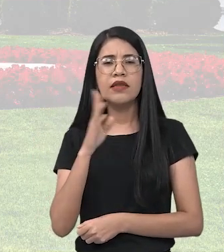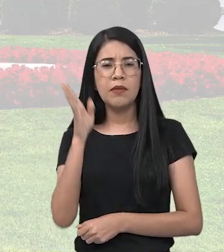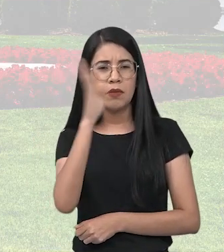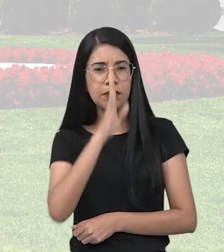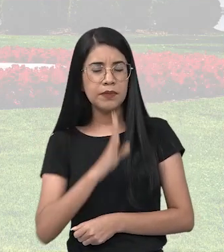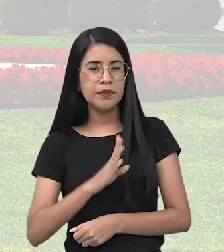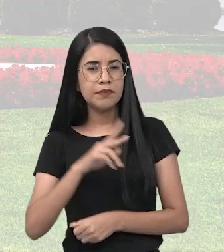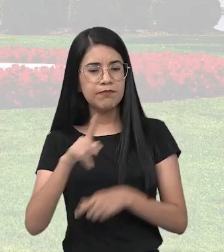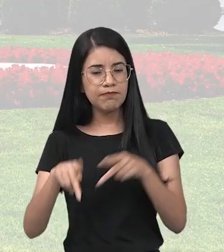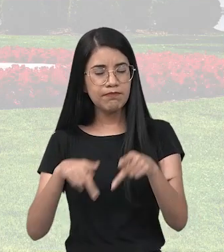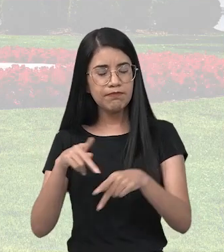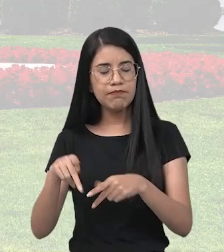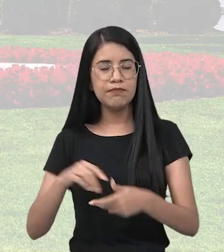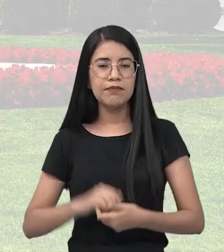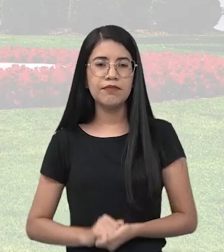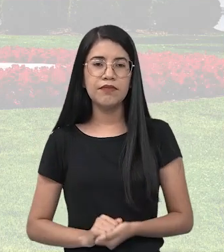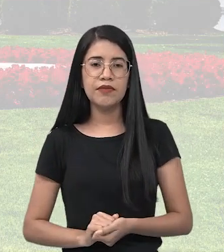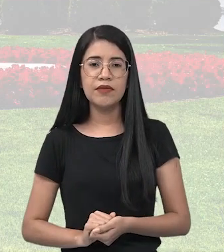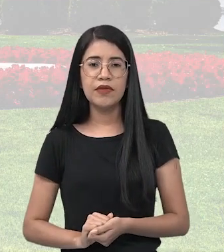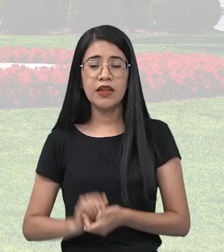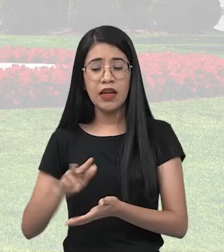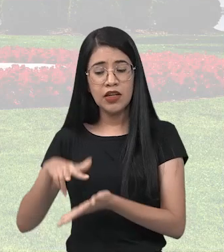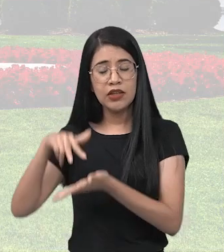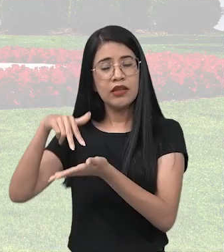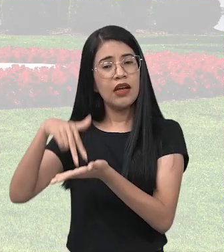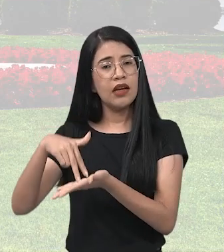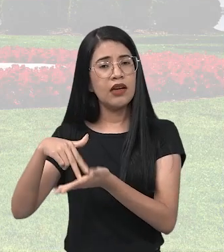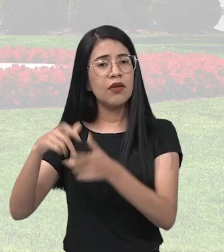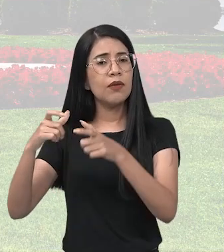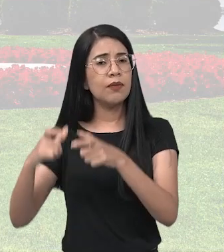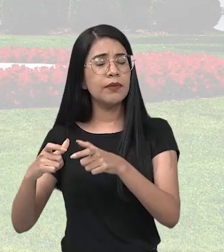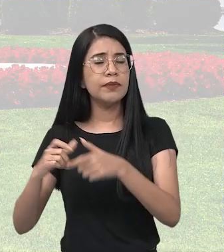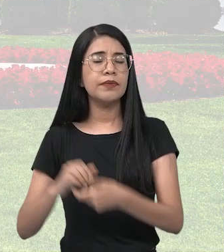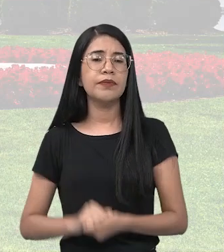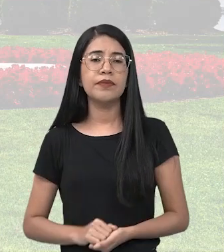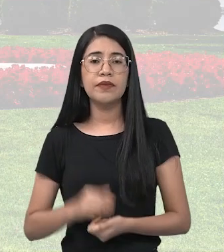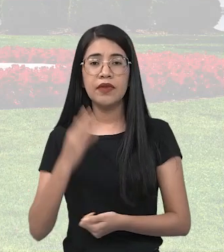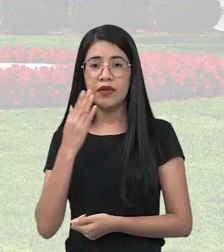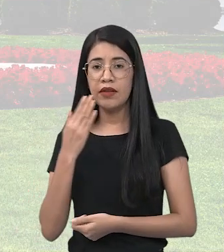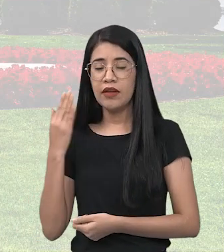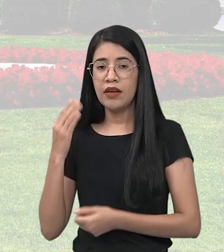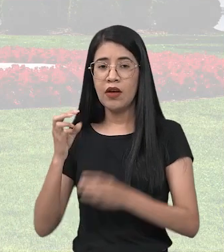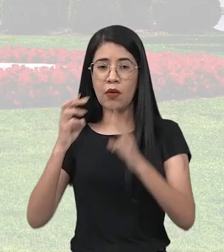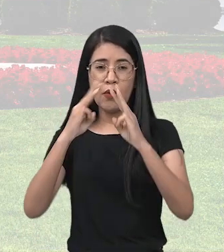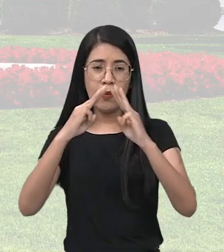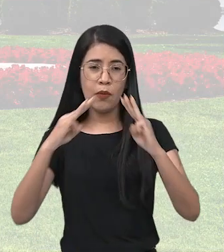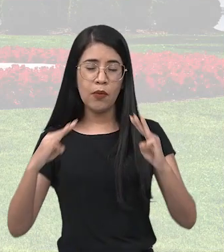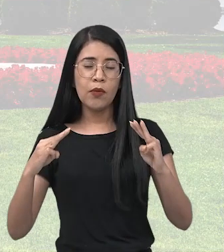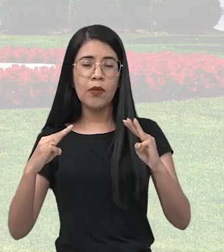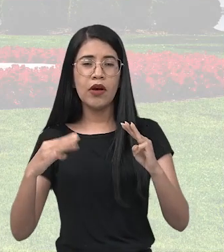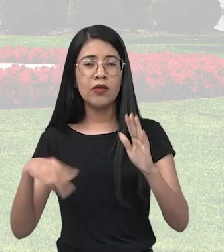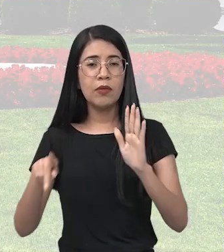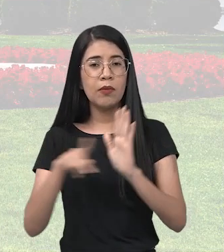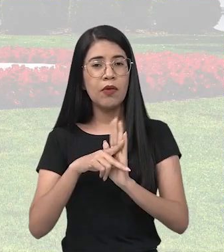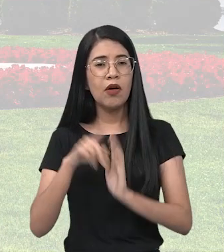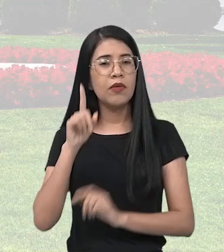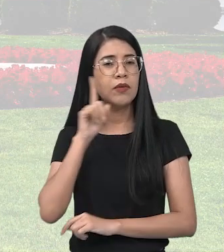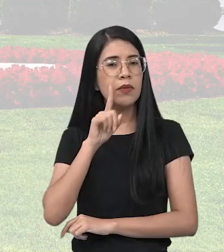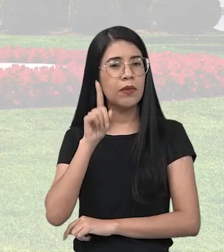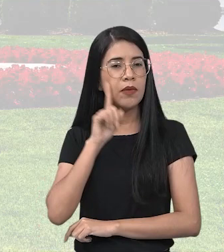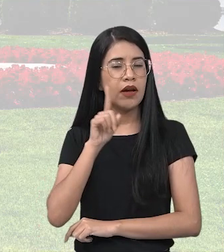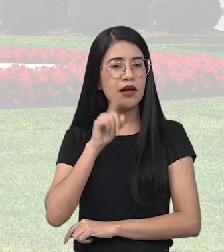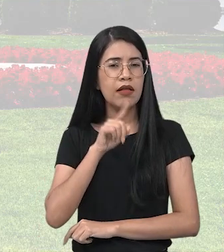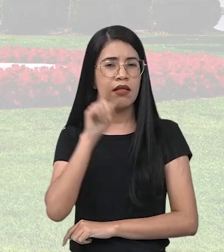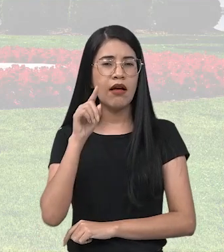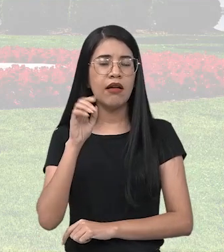brasileiro. E onde a gente veio parar? Em um monumento típico americano, né? Lá